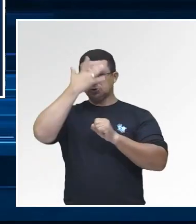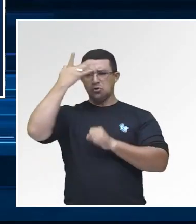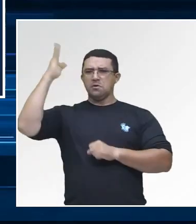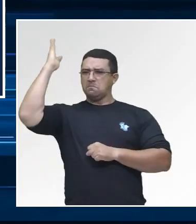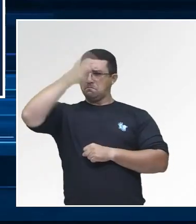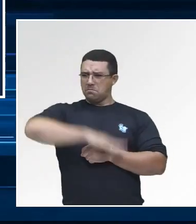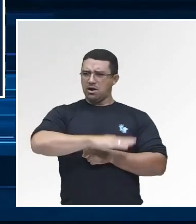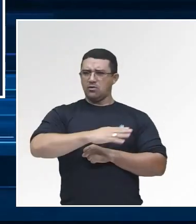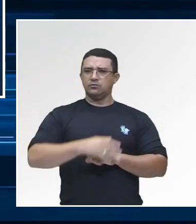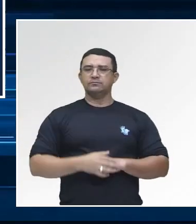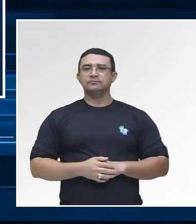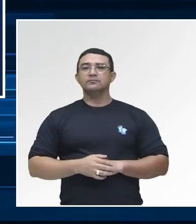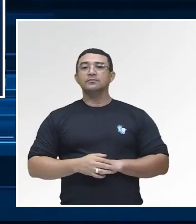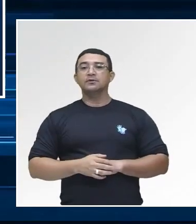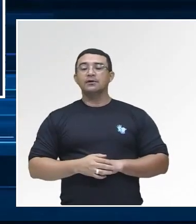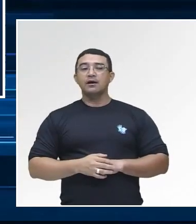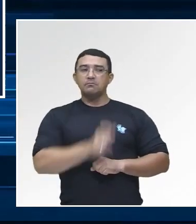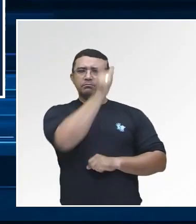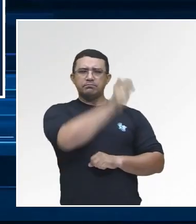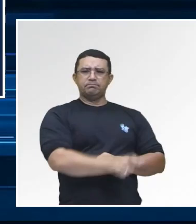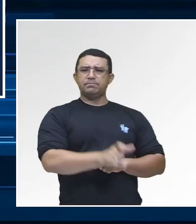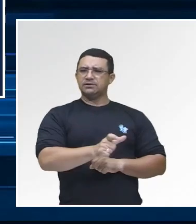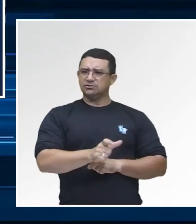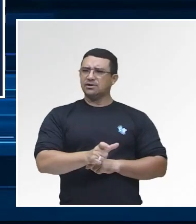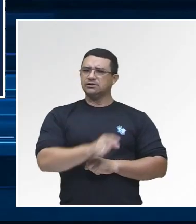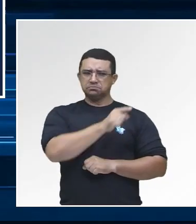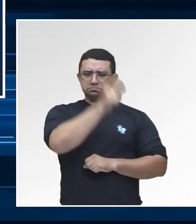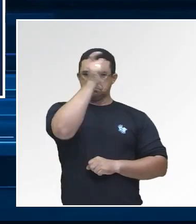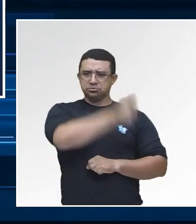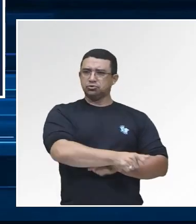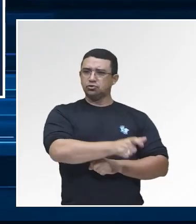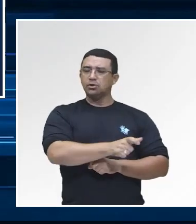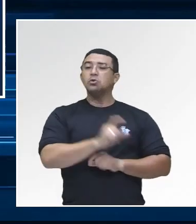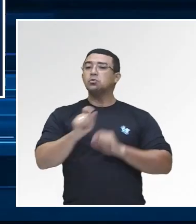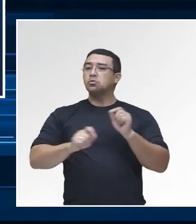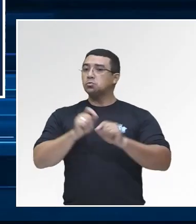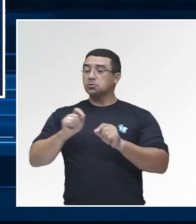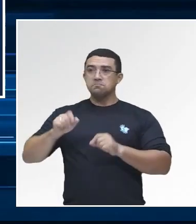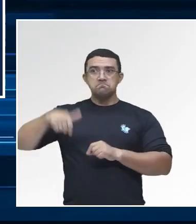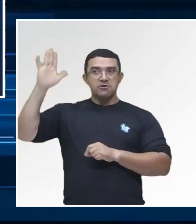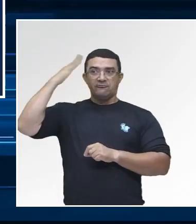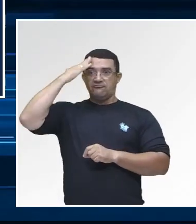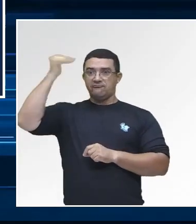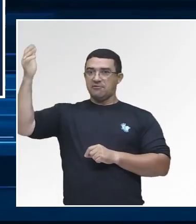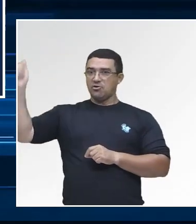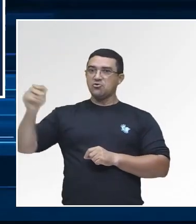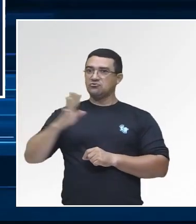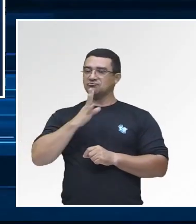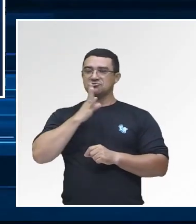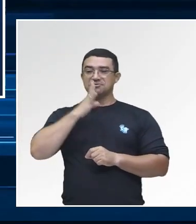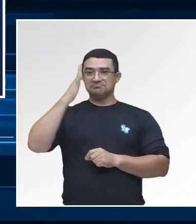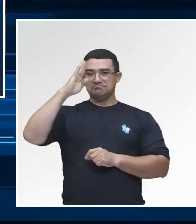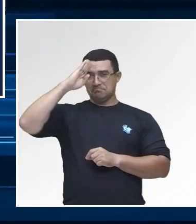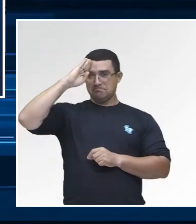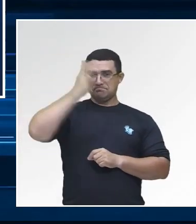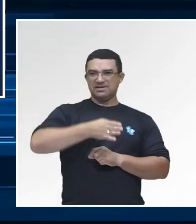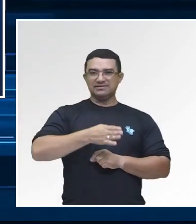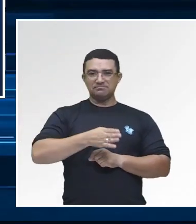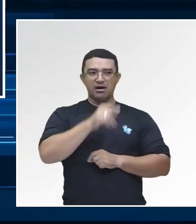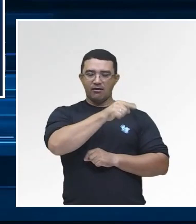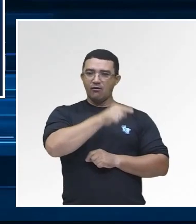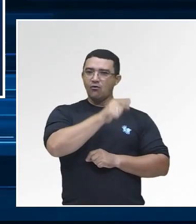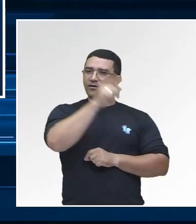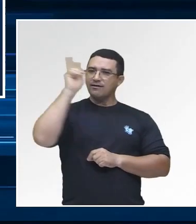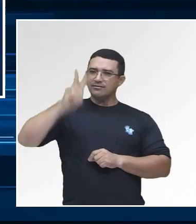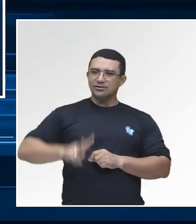ele pode ser esse personagem, ele pode ser protagonista, né, o personagem principal daquela história.